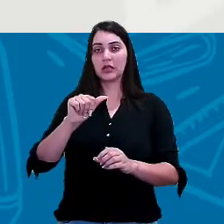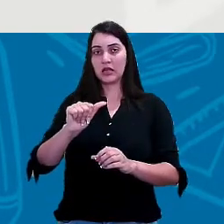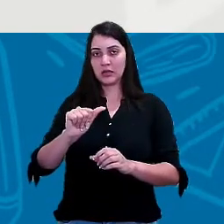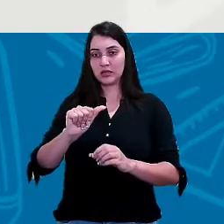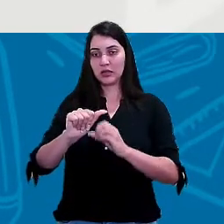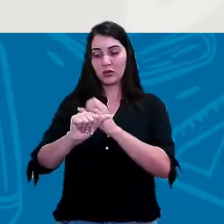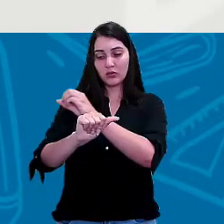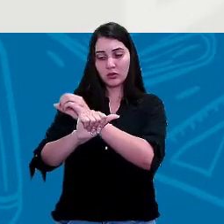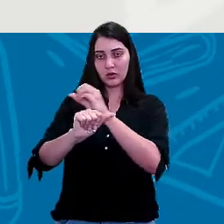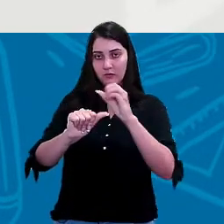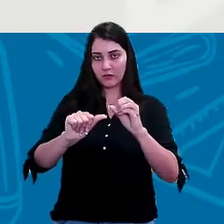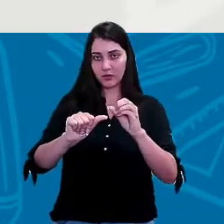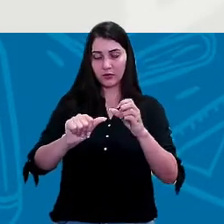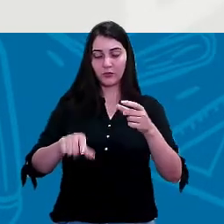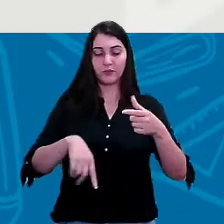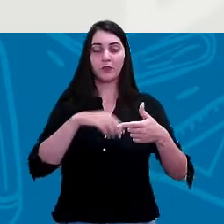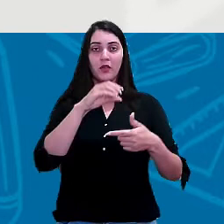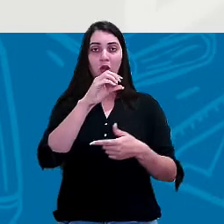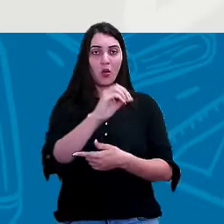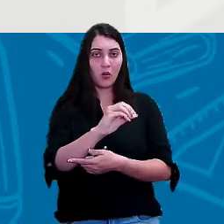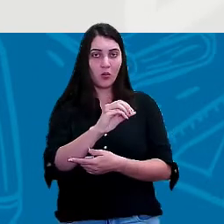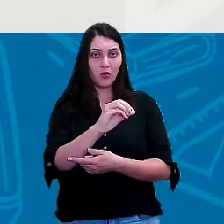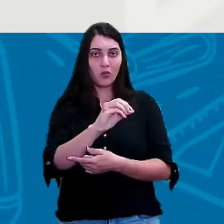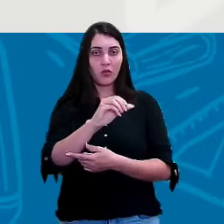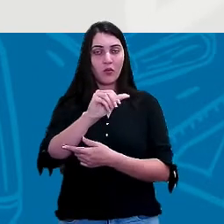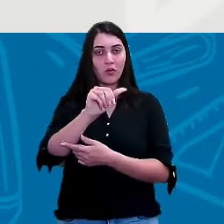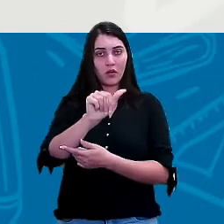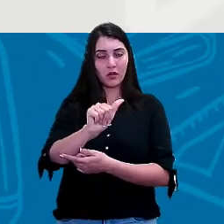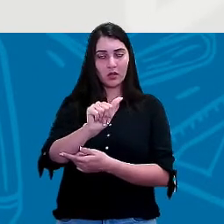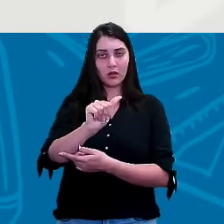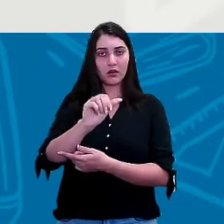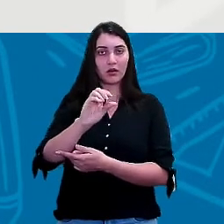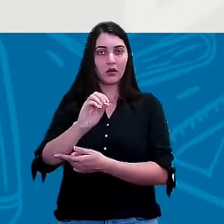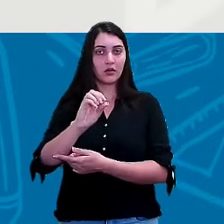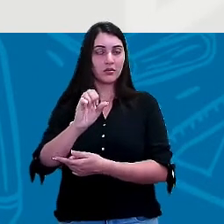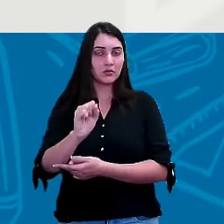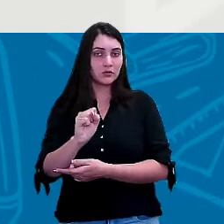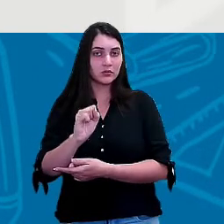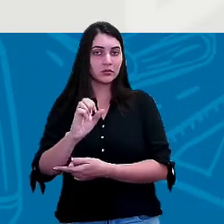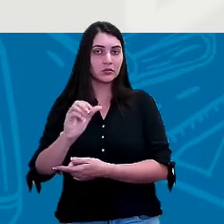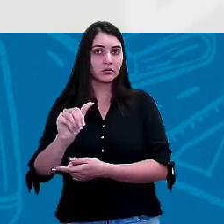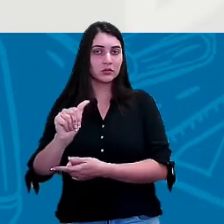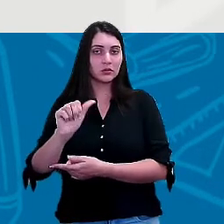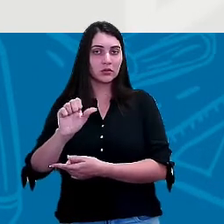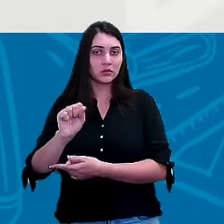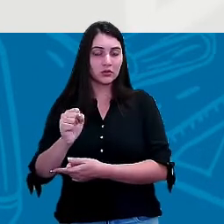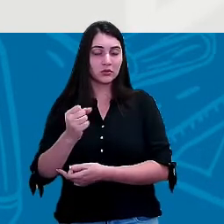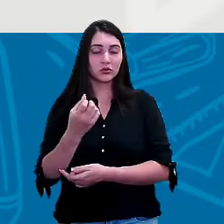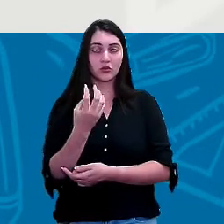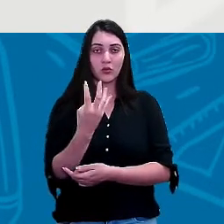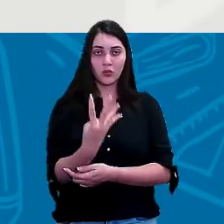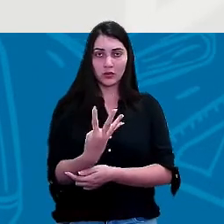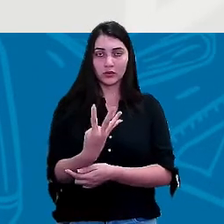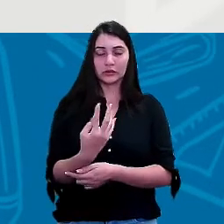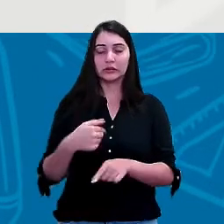o, a, os, as, 4. Da mesma forma são os